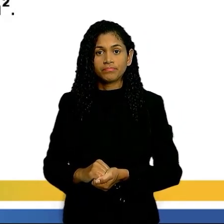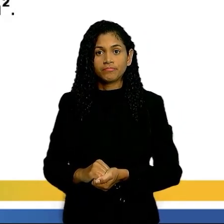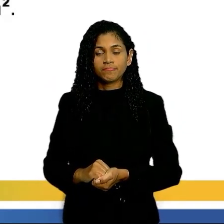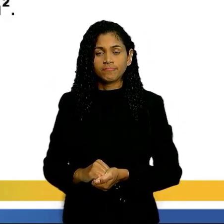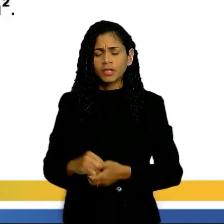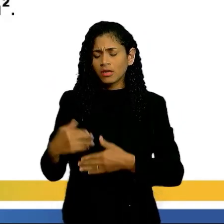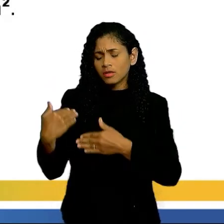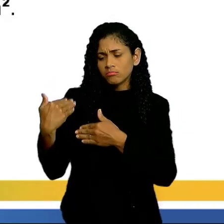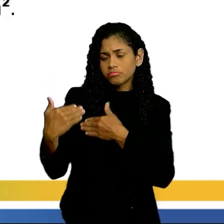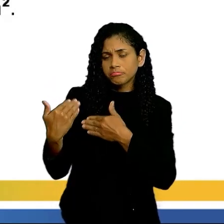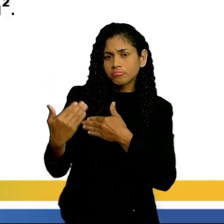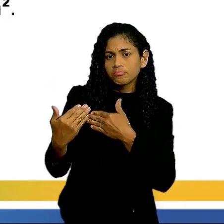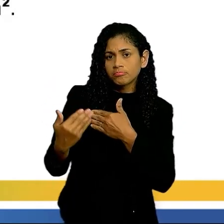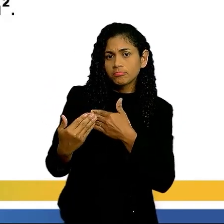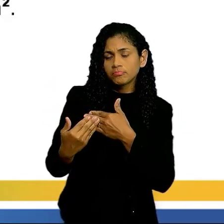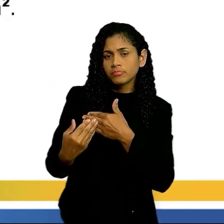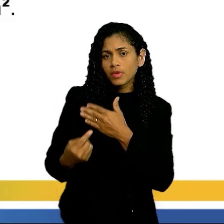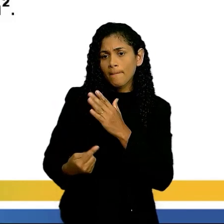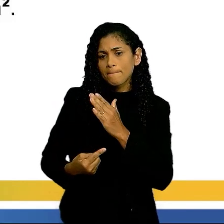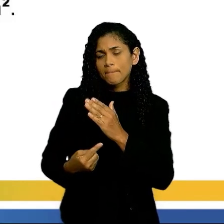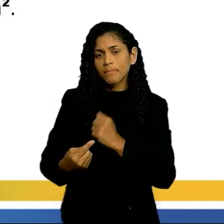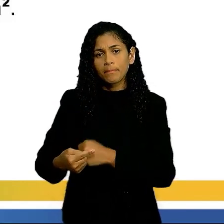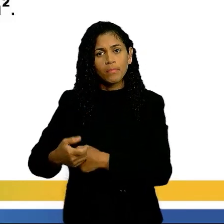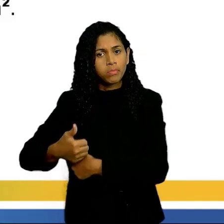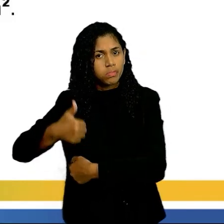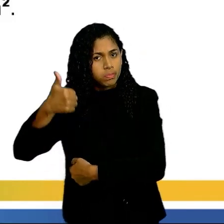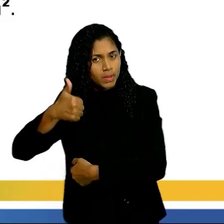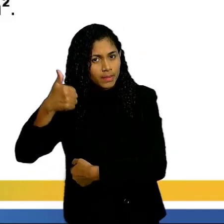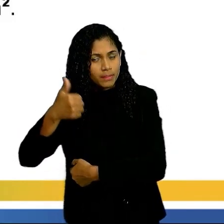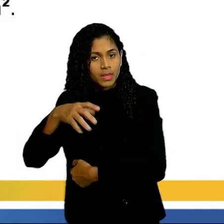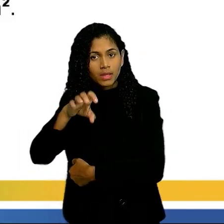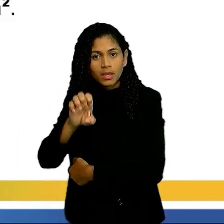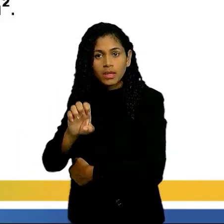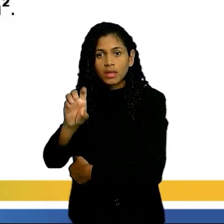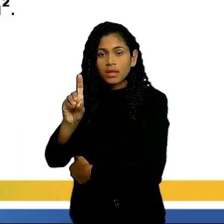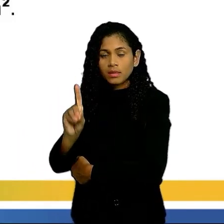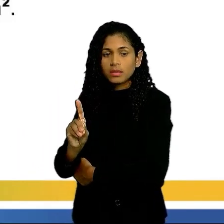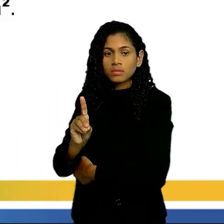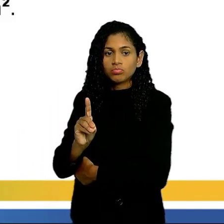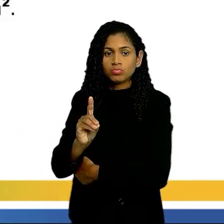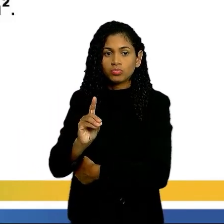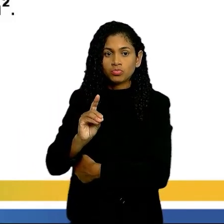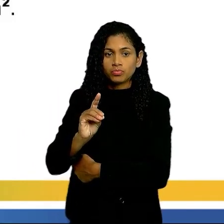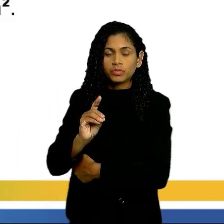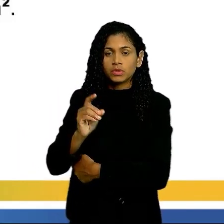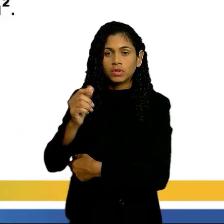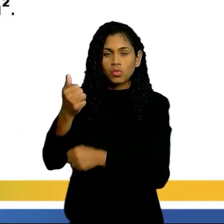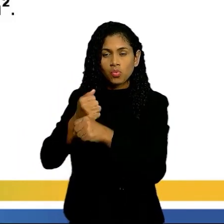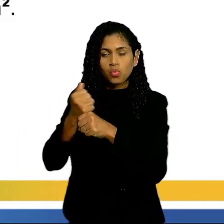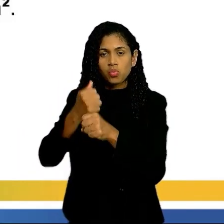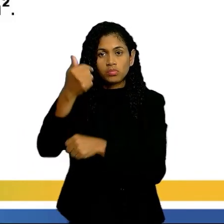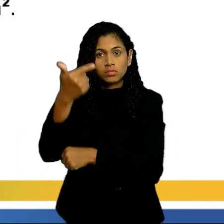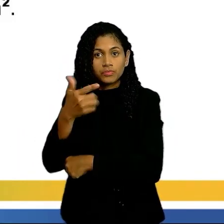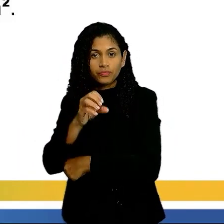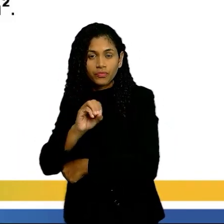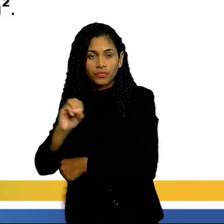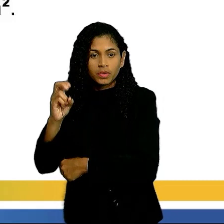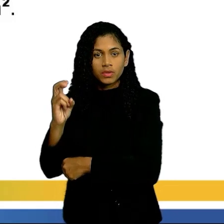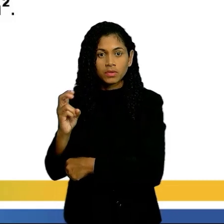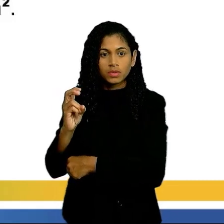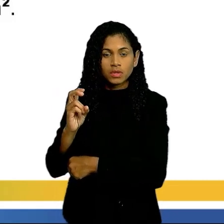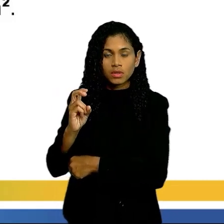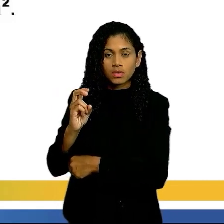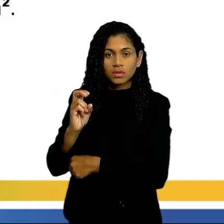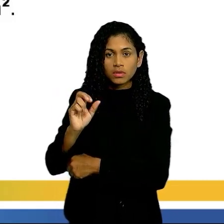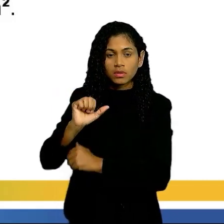a sua primeira edição, em 2005, a virada cultural atrai milhares de